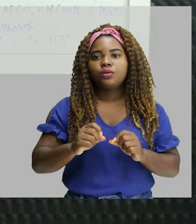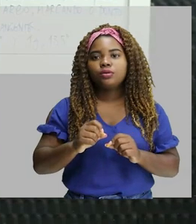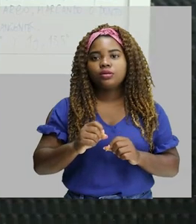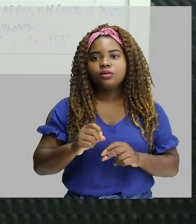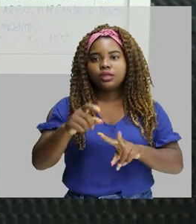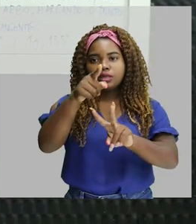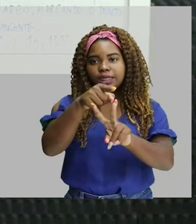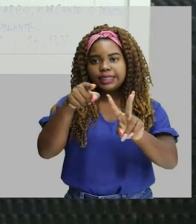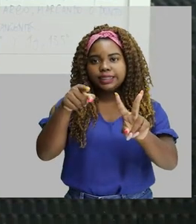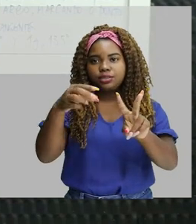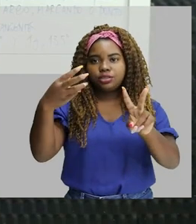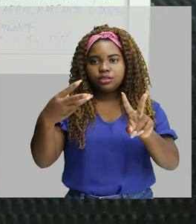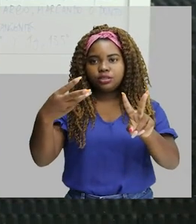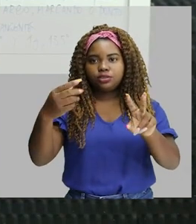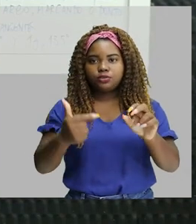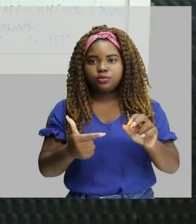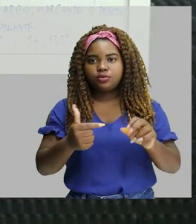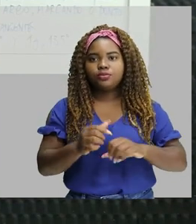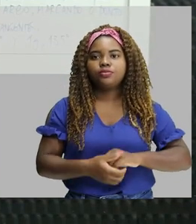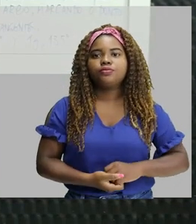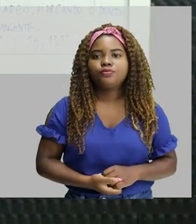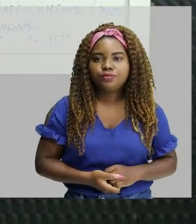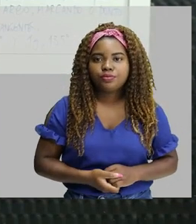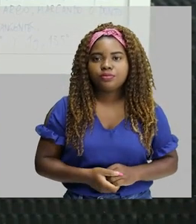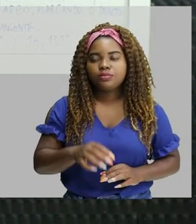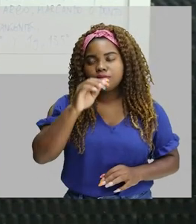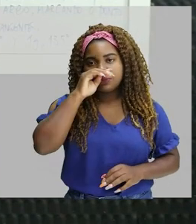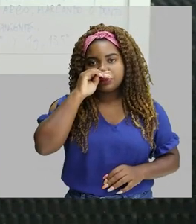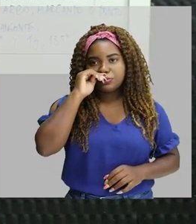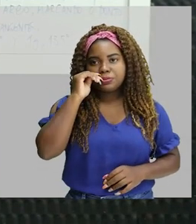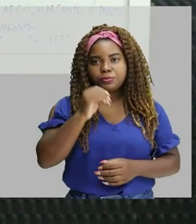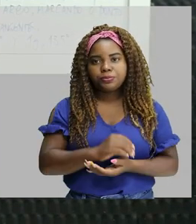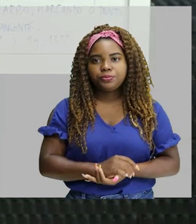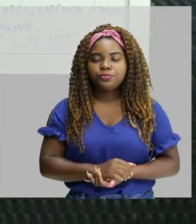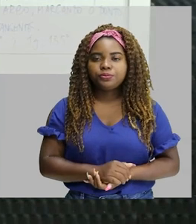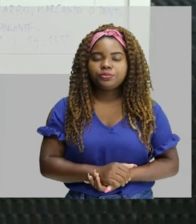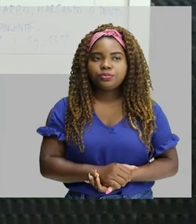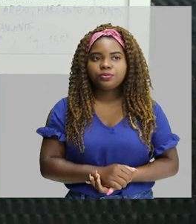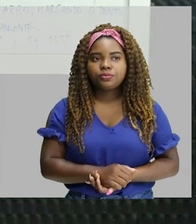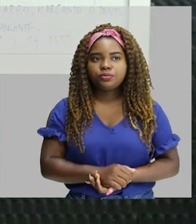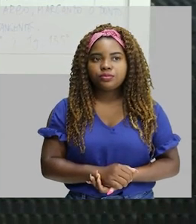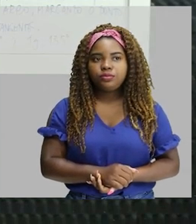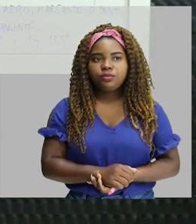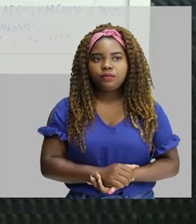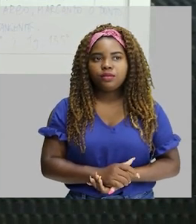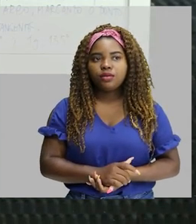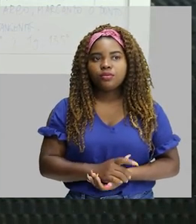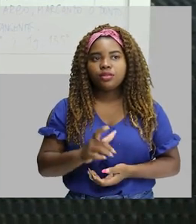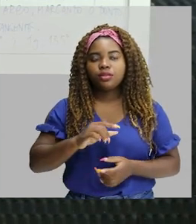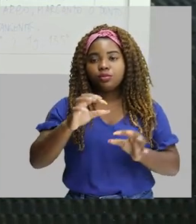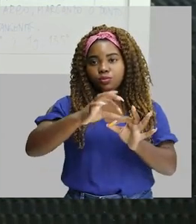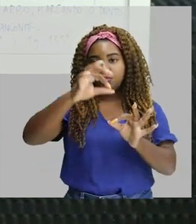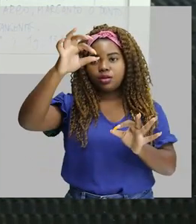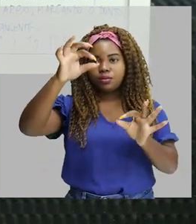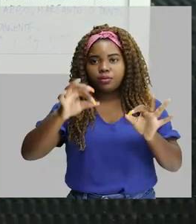2 Então quer dizer que esse carinha bem aqui ó o valor dele é √3 so 2 tá